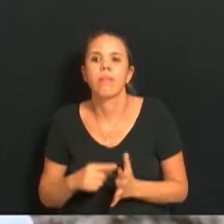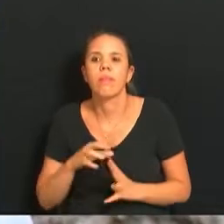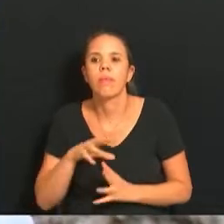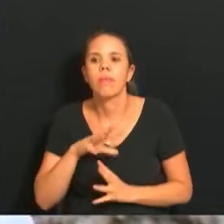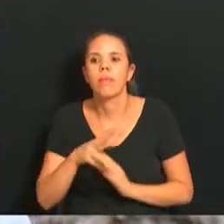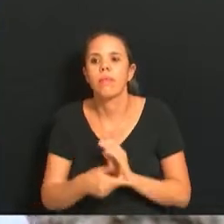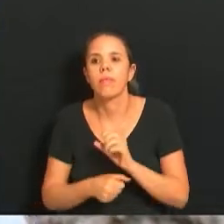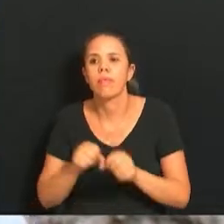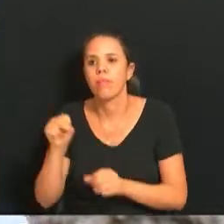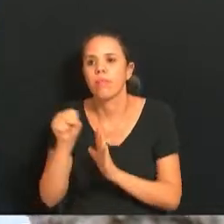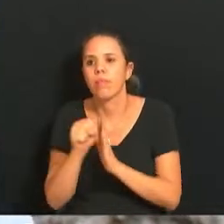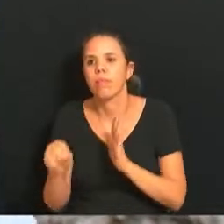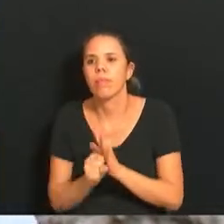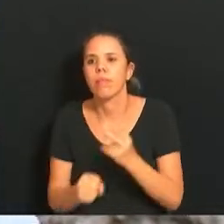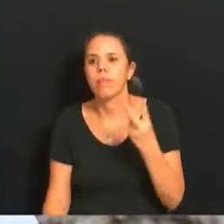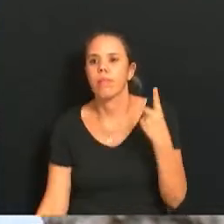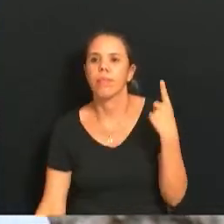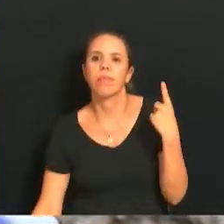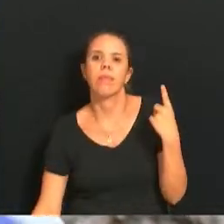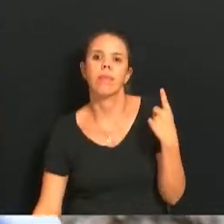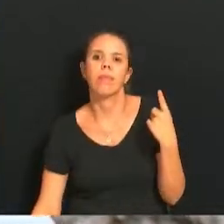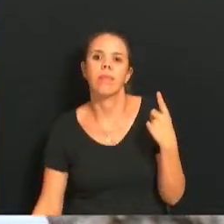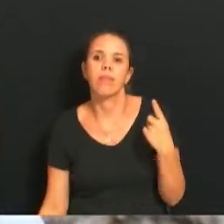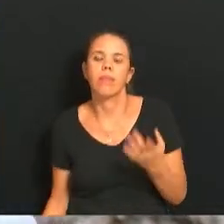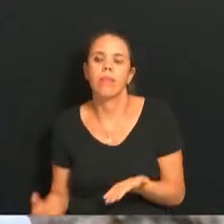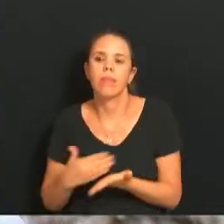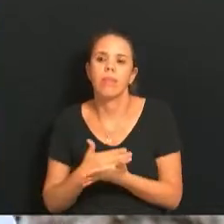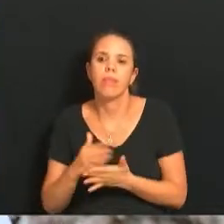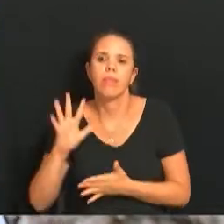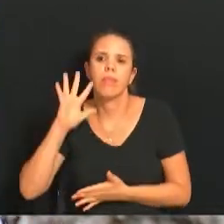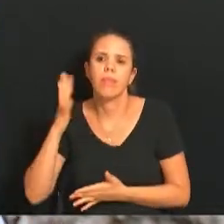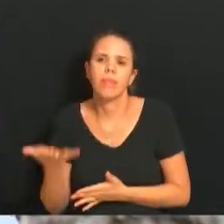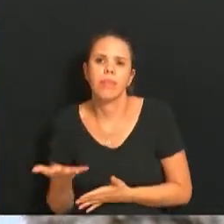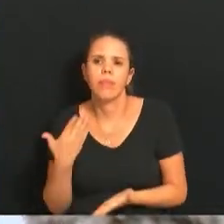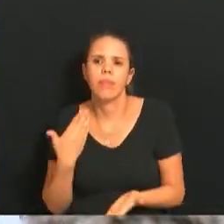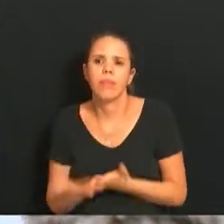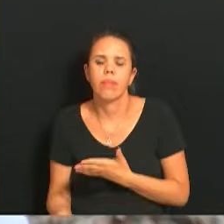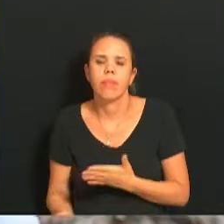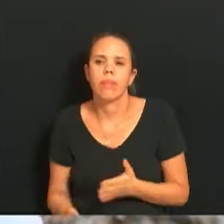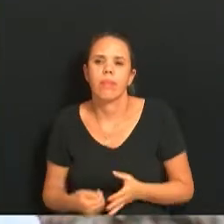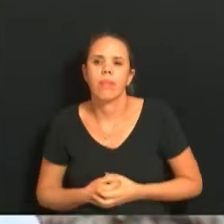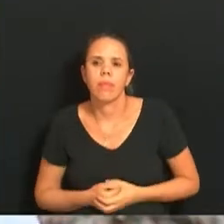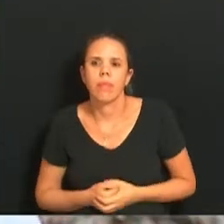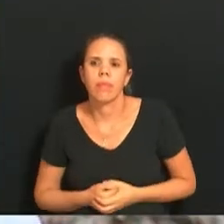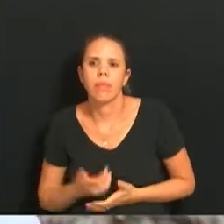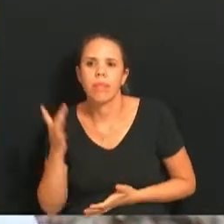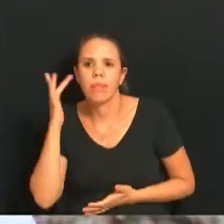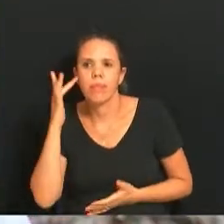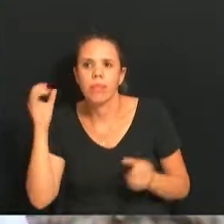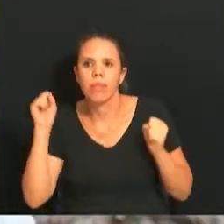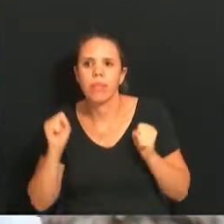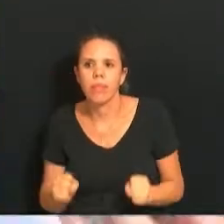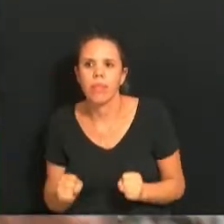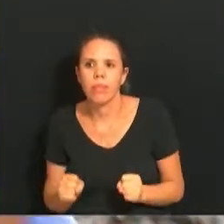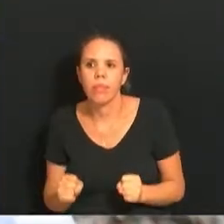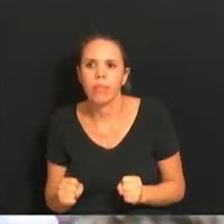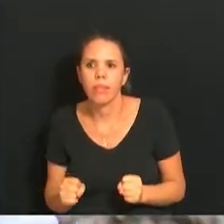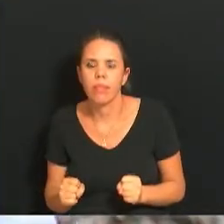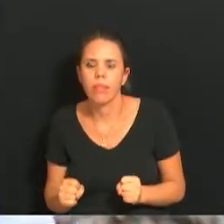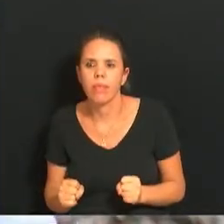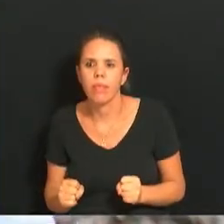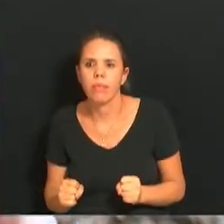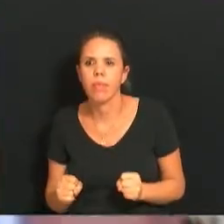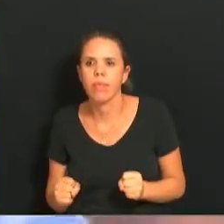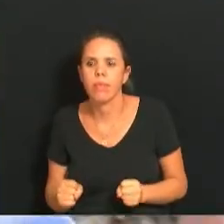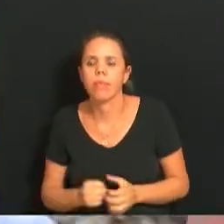século 21. Essa iniciativa ela começou, mas de repente ela perdeu força. E eu acho que a gente pode